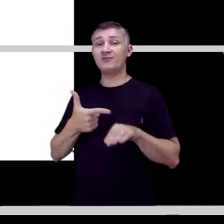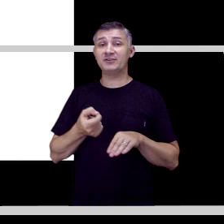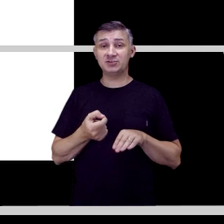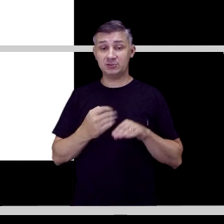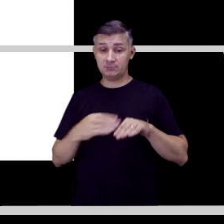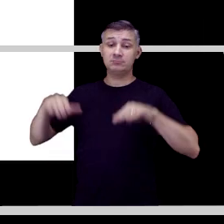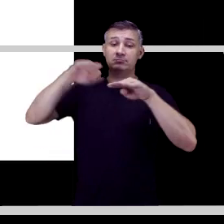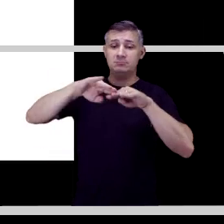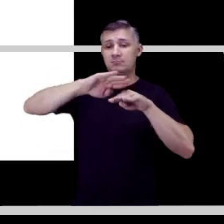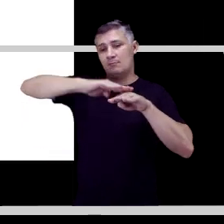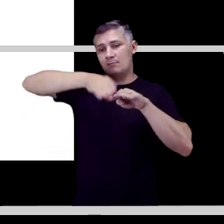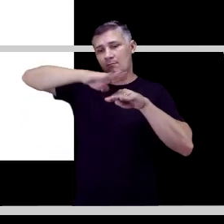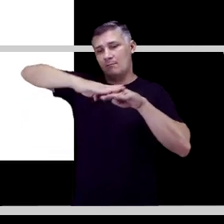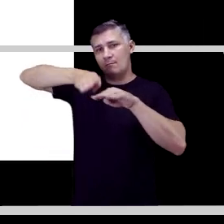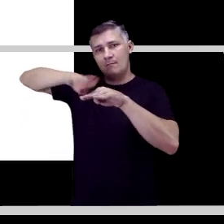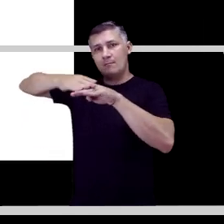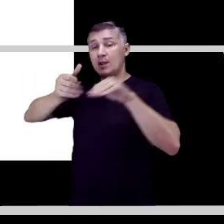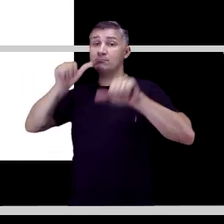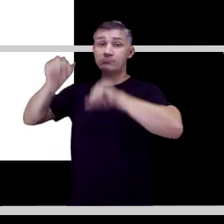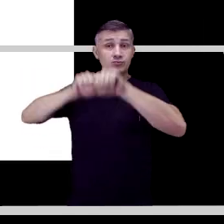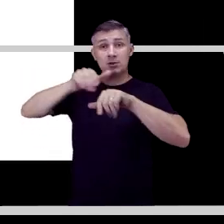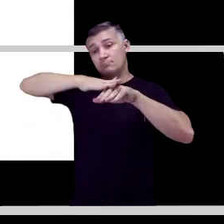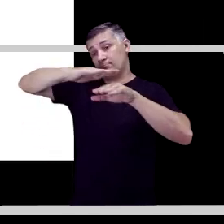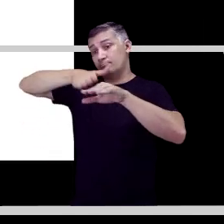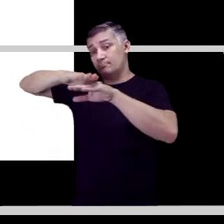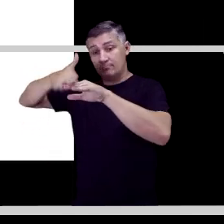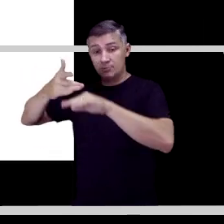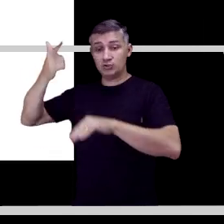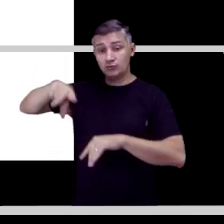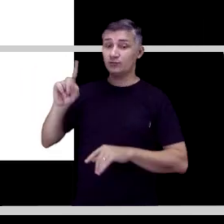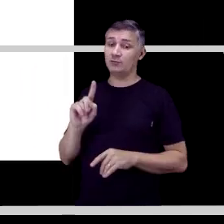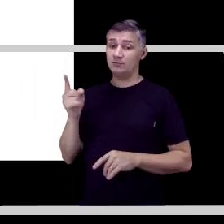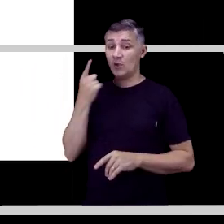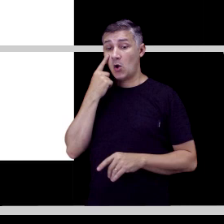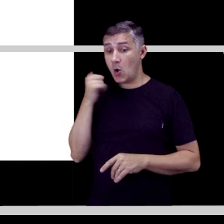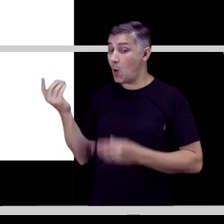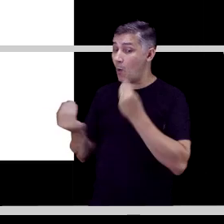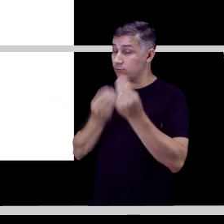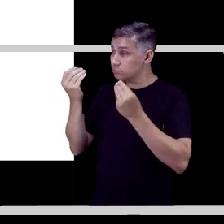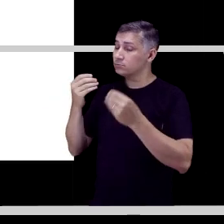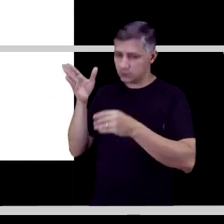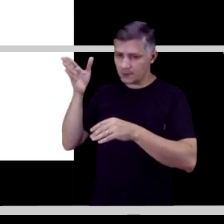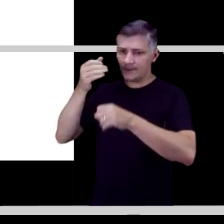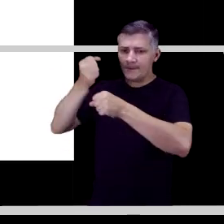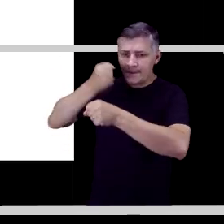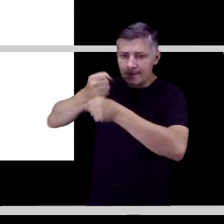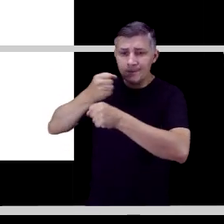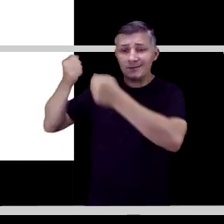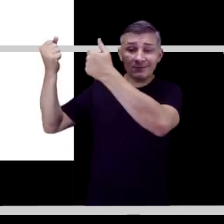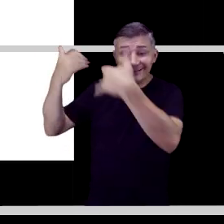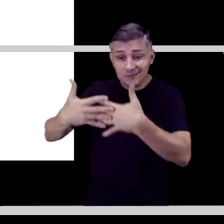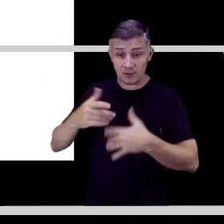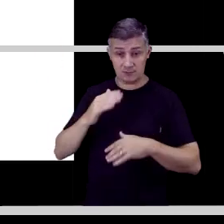regra, né? Você coloca os tijolos nessa fiada, faz 20 fiadas e depois o